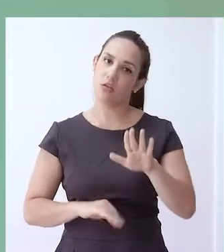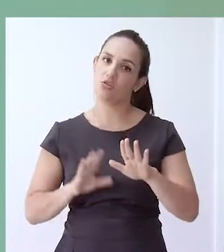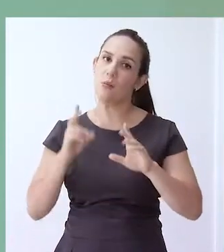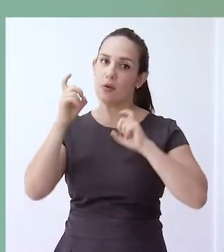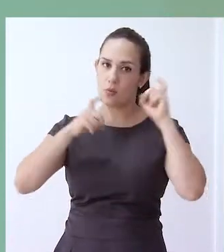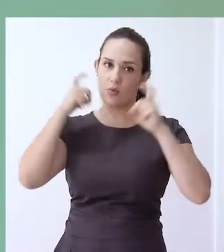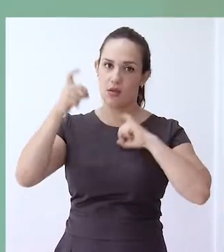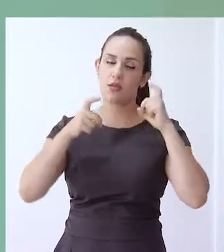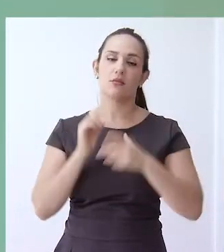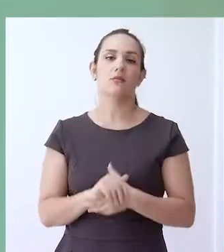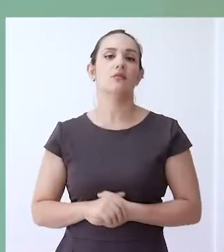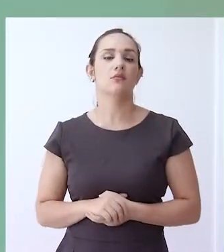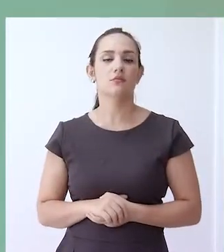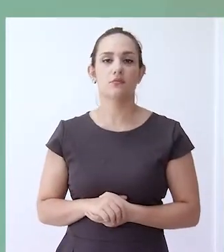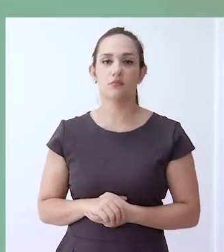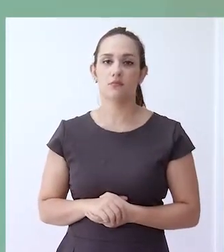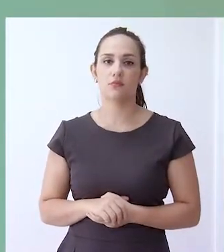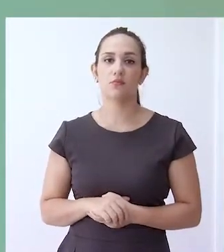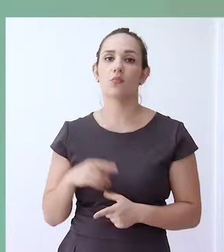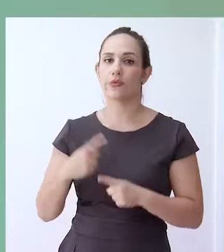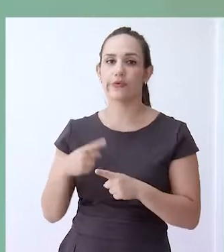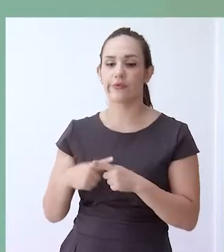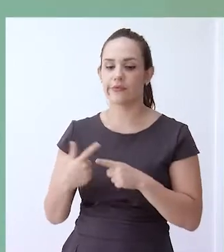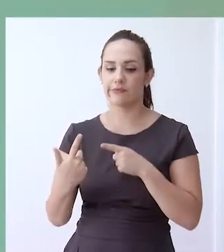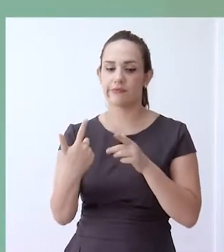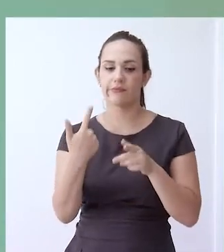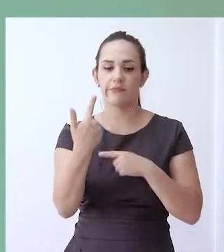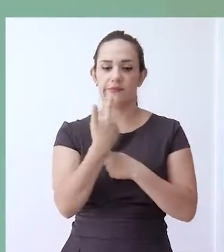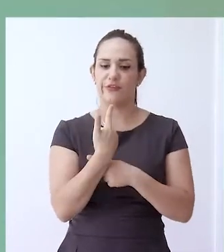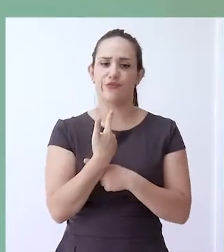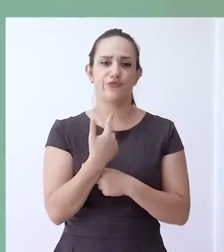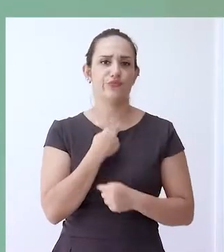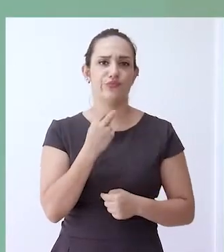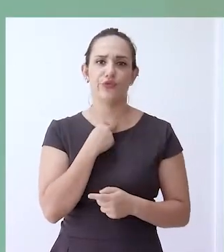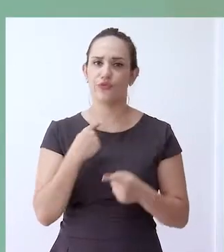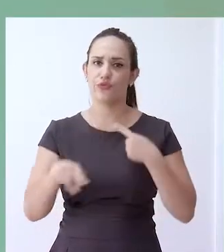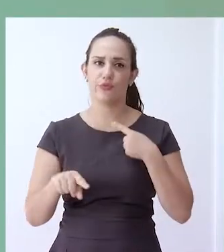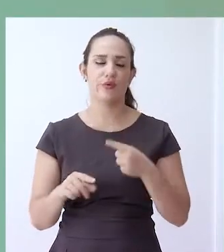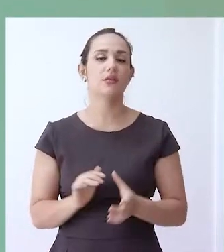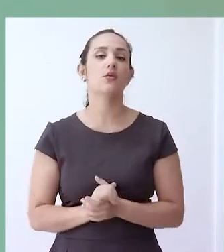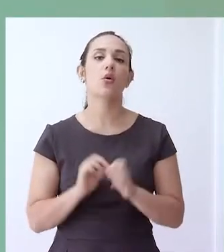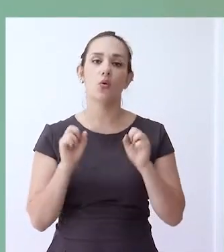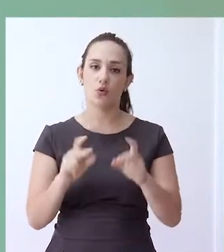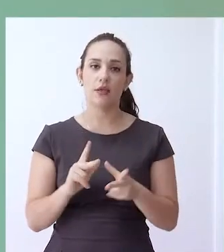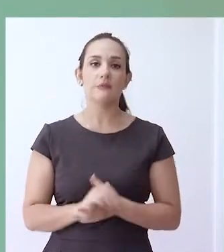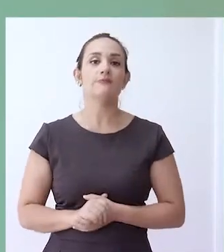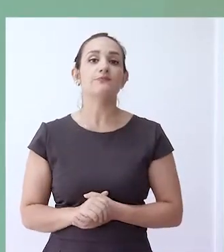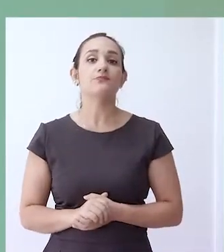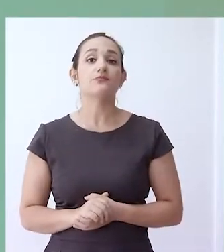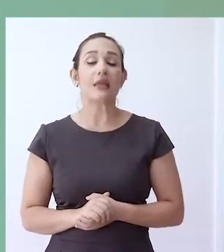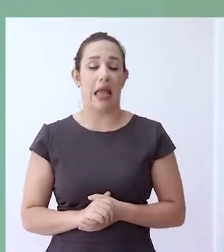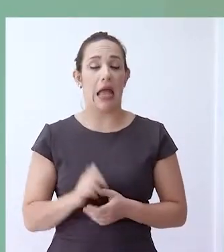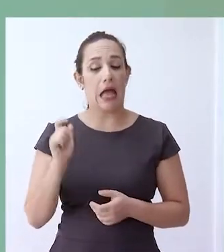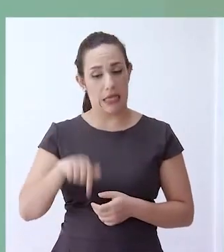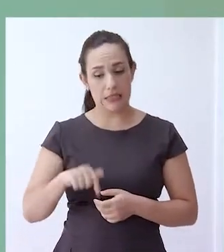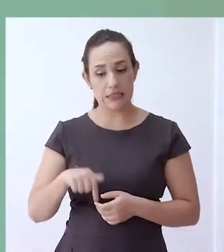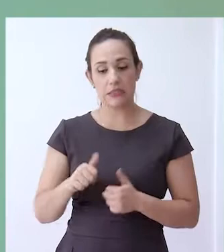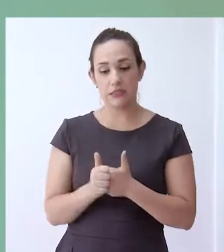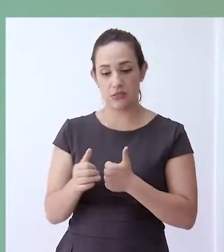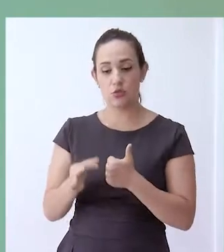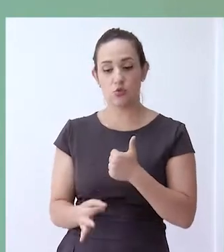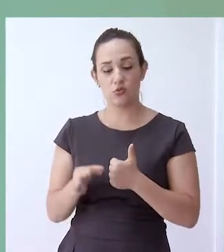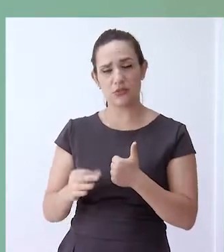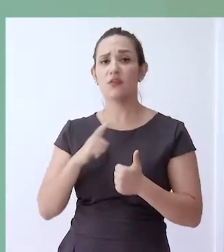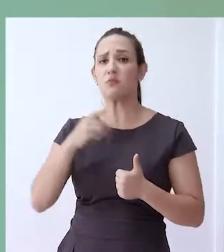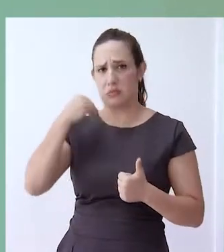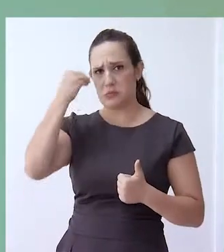essa possibilidade das custódias serem realizadas por vídeo. E como aqui nós tínhamos uma experiência muito positiva no